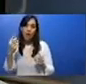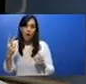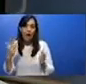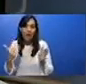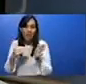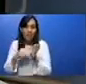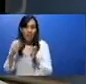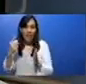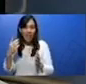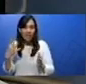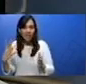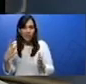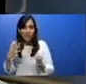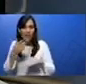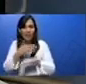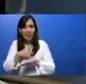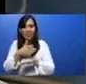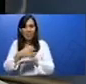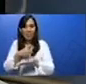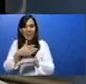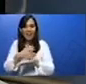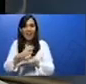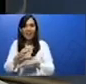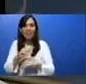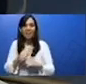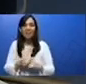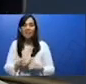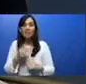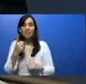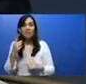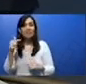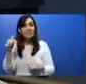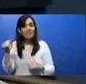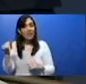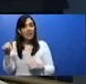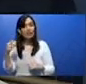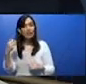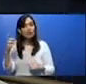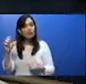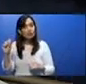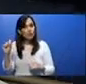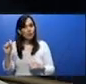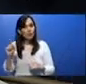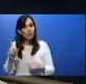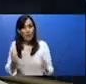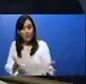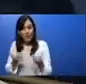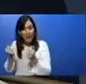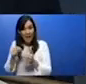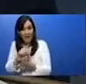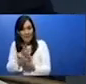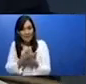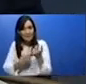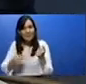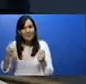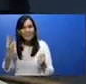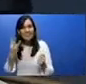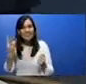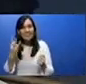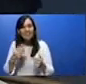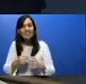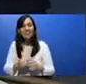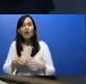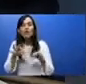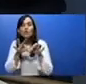a nossa tarefinha, página 17 e 18. Vamos lá? Peguem a sua apostila número 3, o